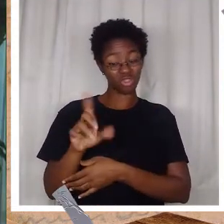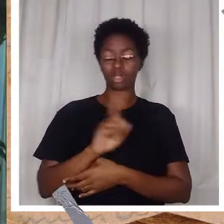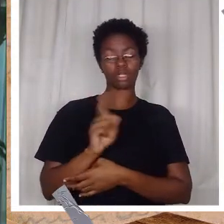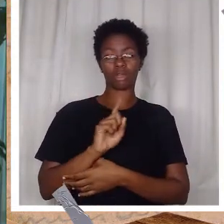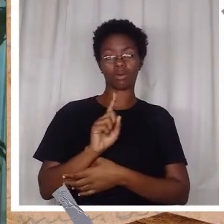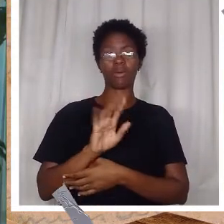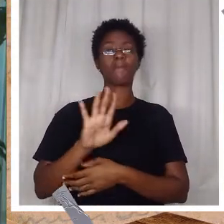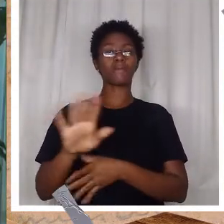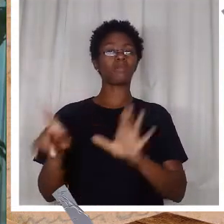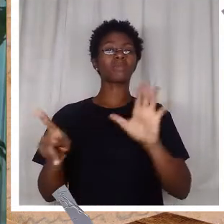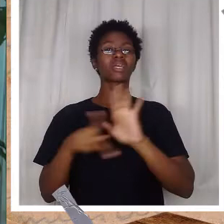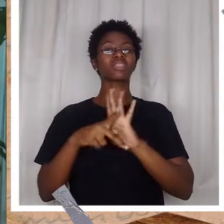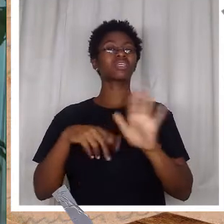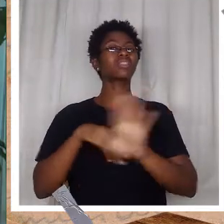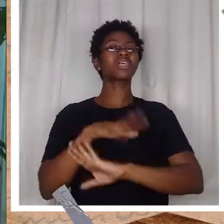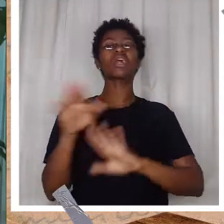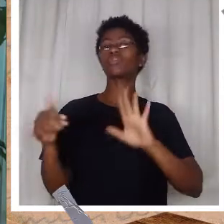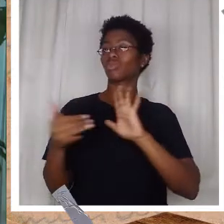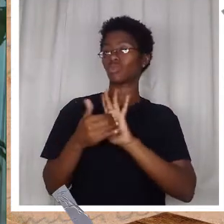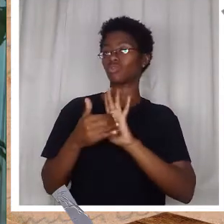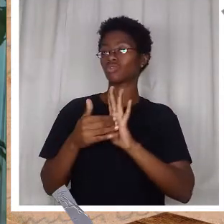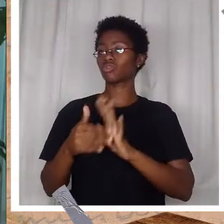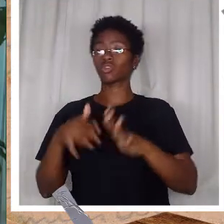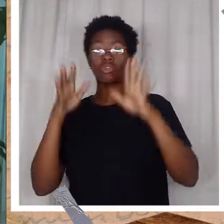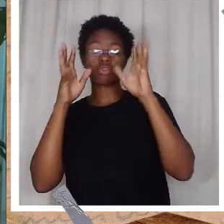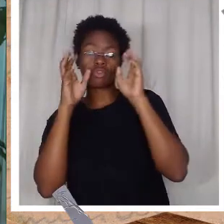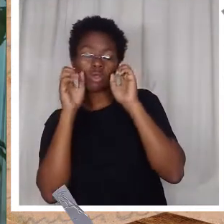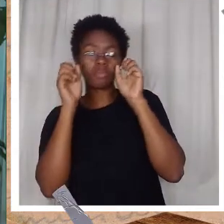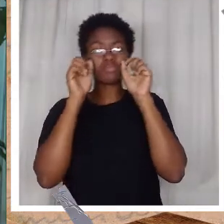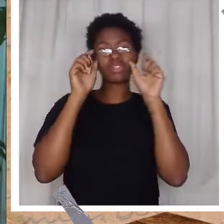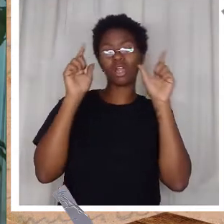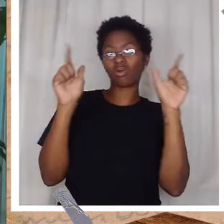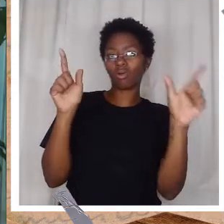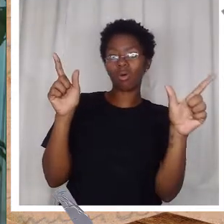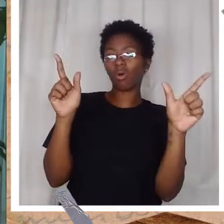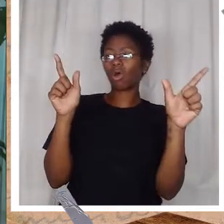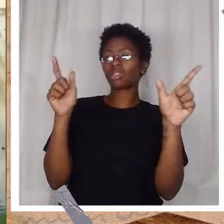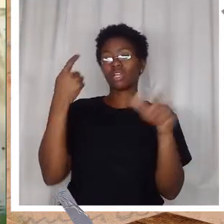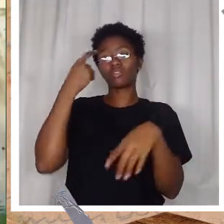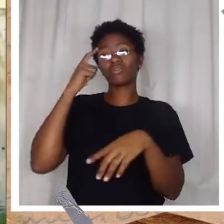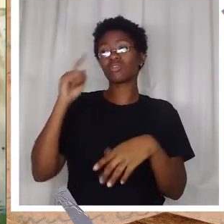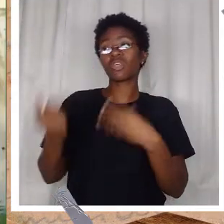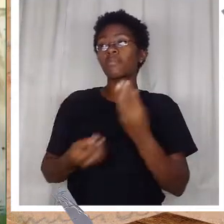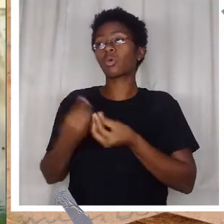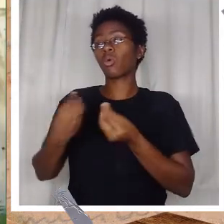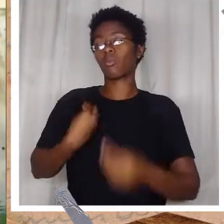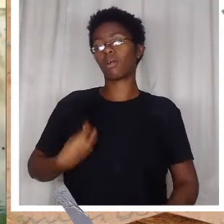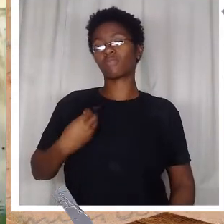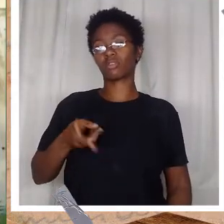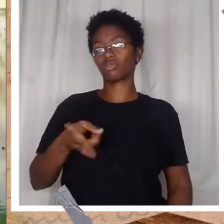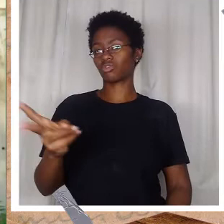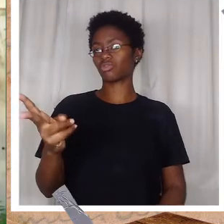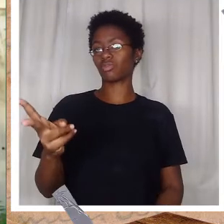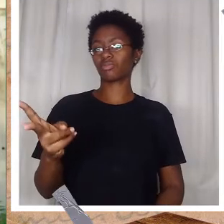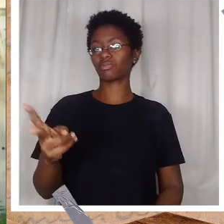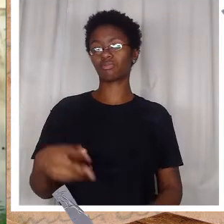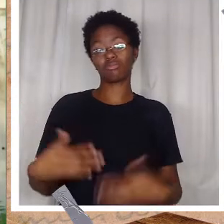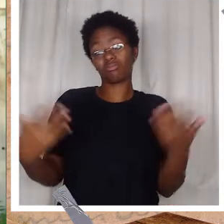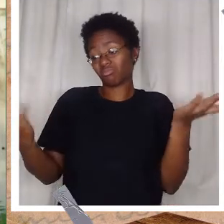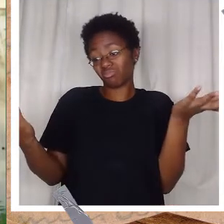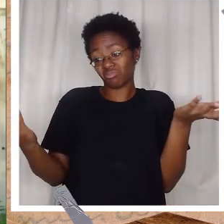dormem e acordam sem se largar do que é, de onde está e de como se vai caminhar. E é isso, Dona